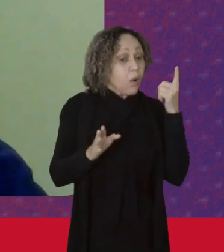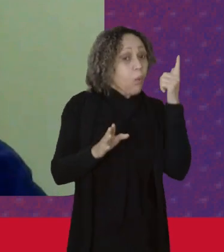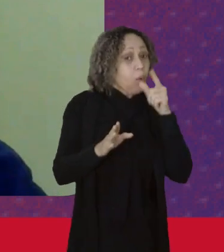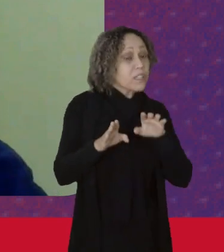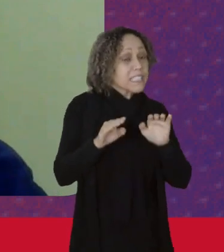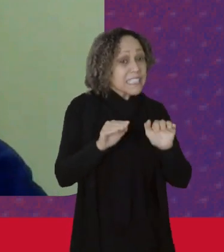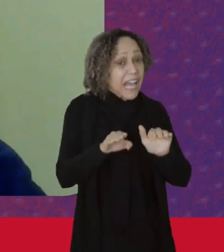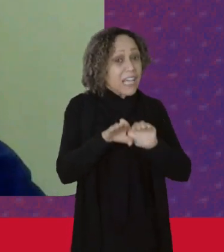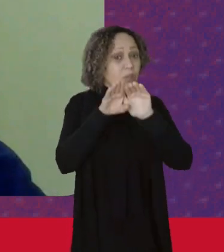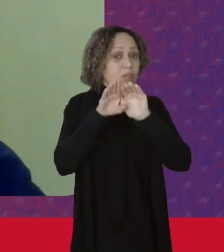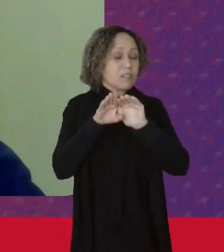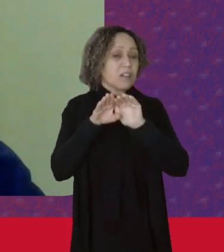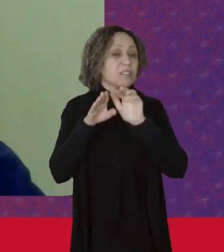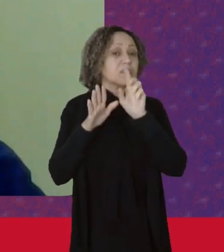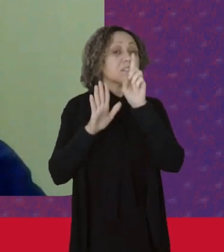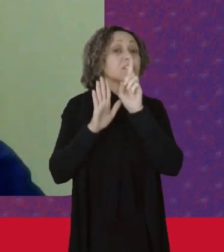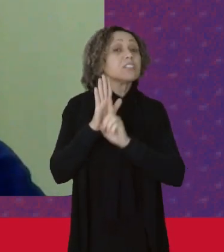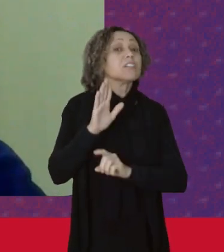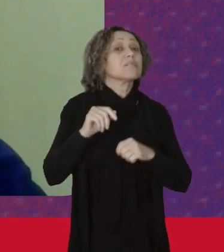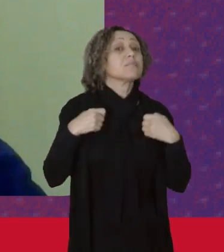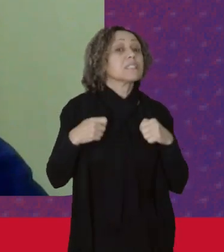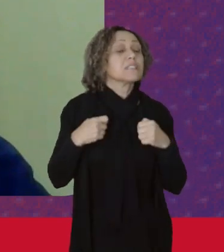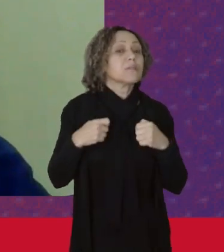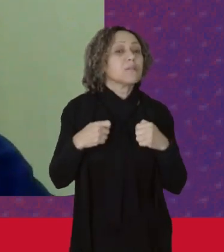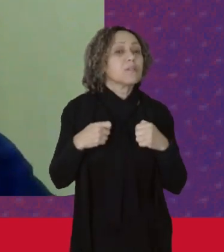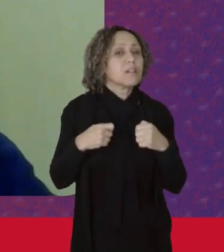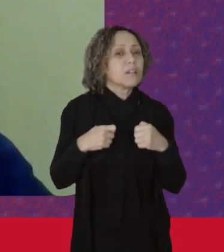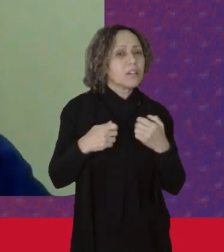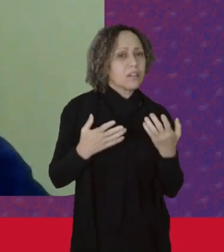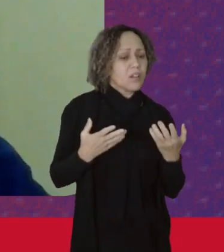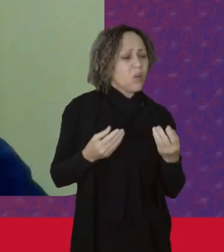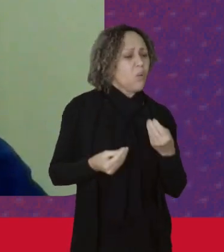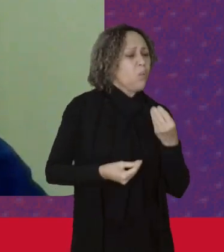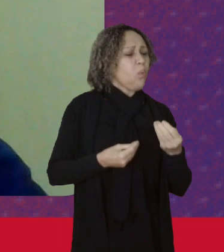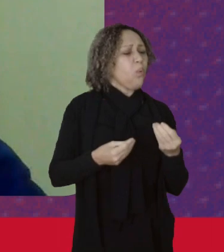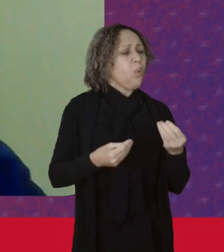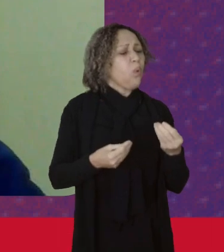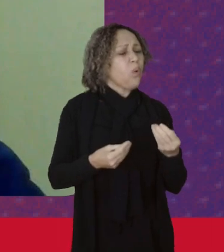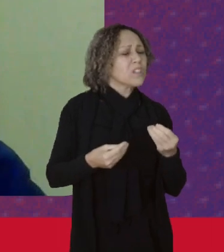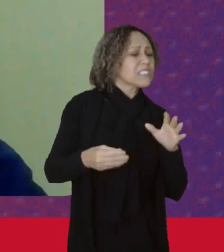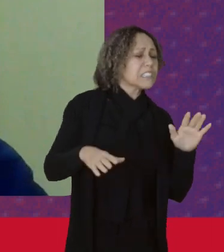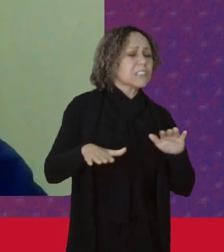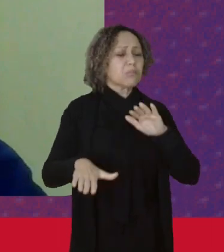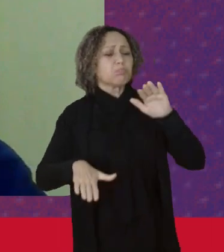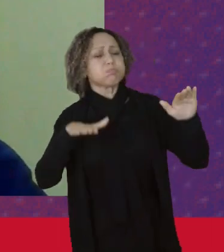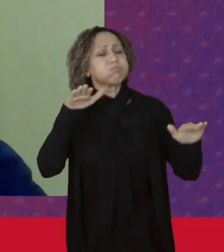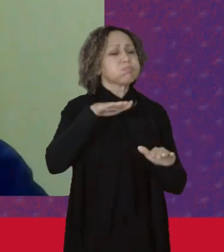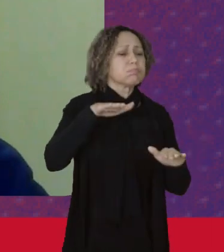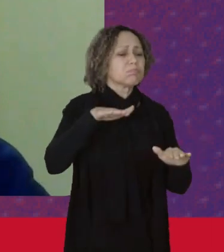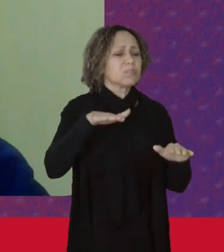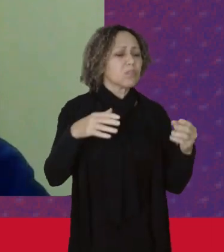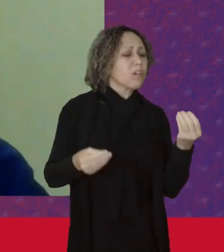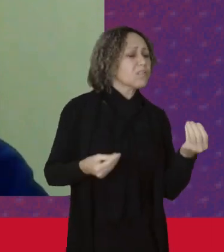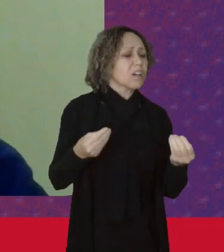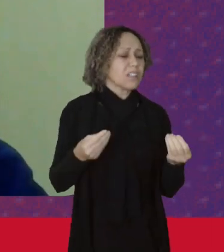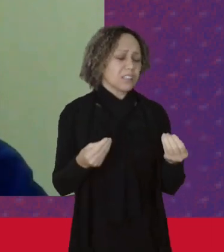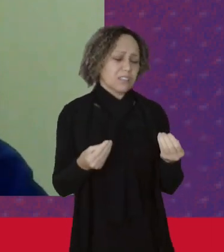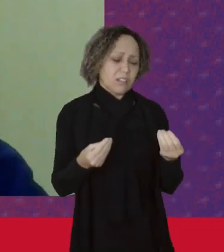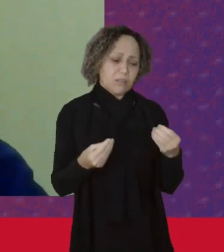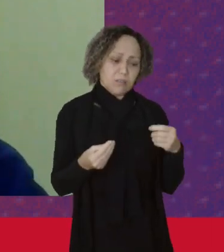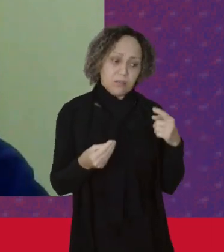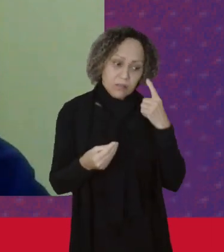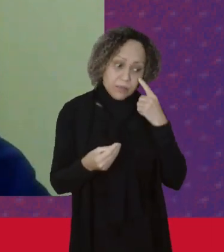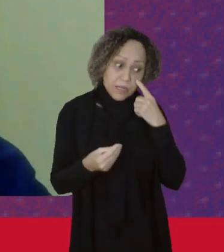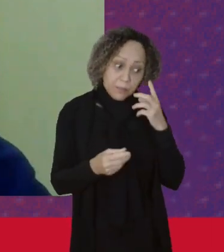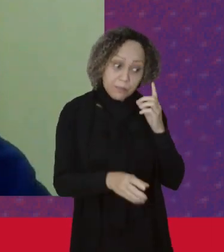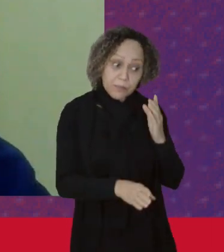a igualdade de direitos, nós precisamos tensionar onde é que estão as desigualdades, digamos assim. Então,